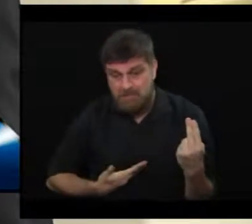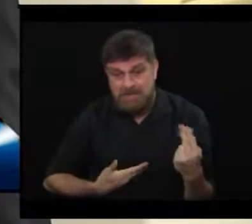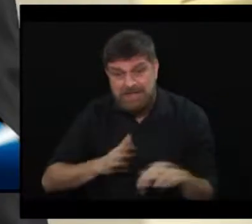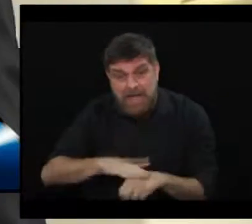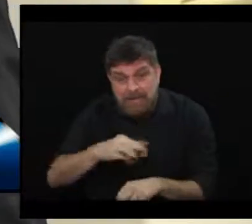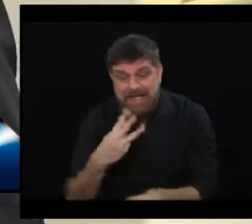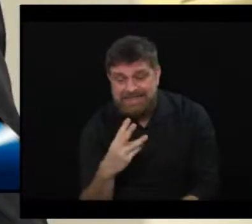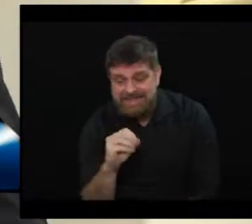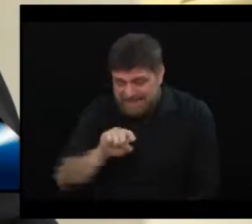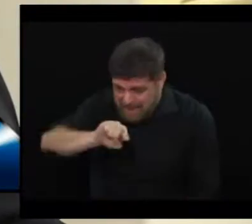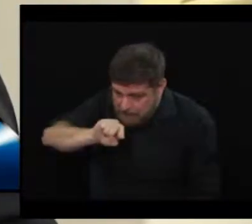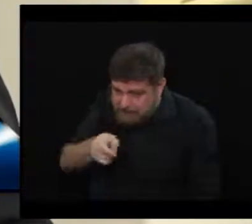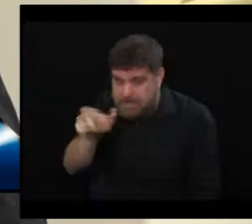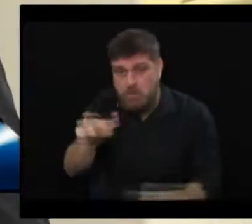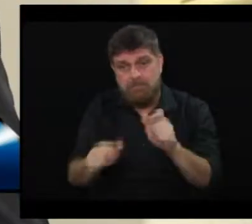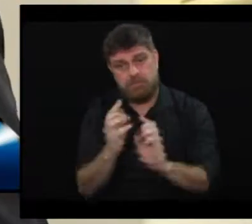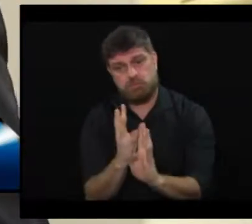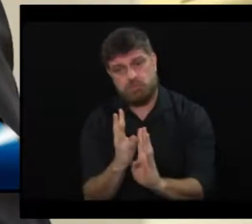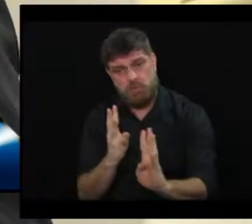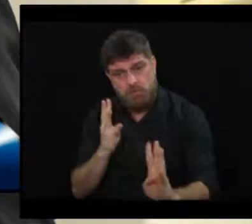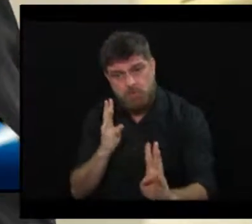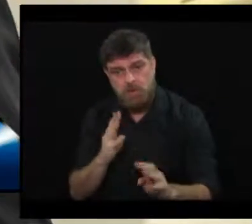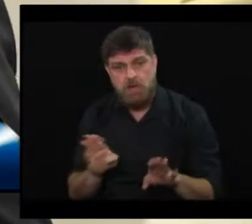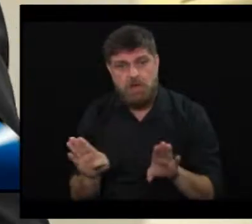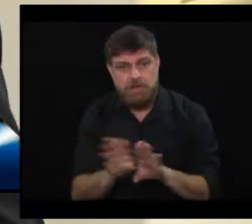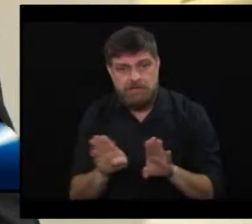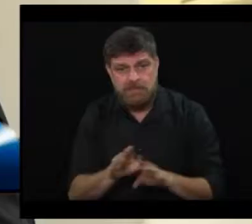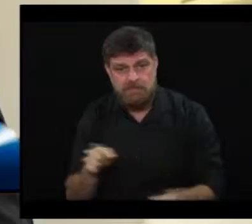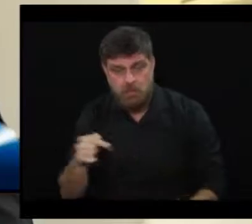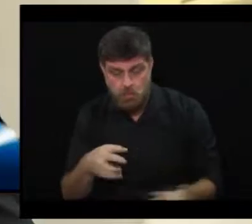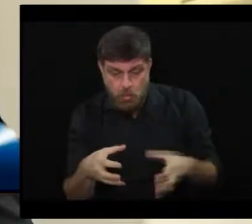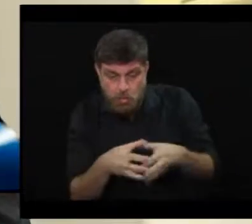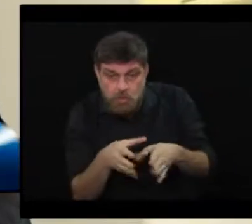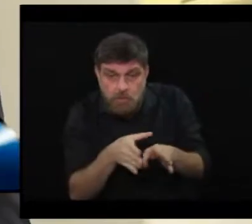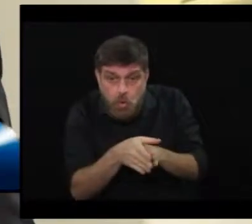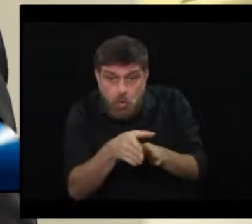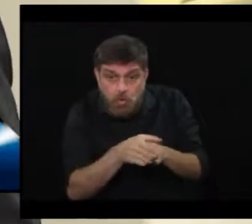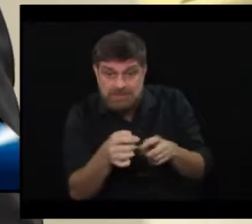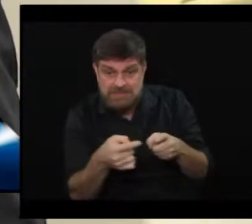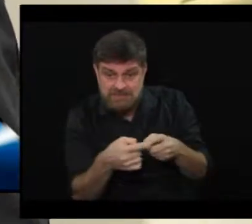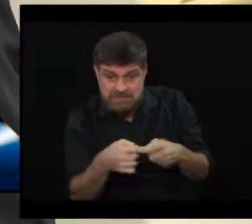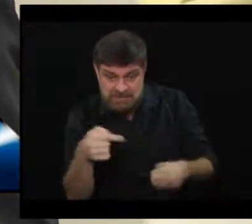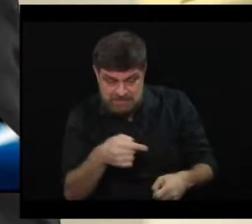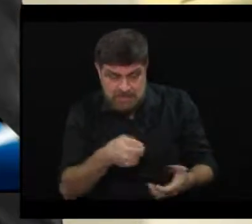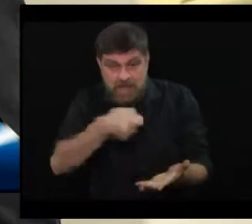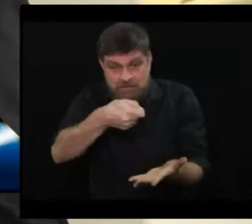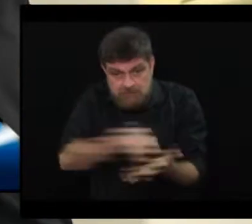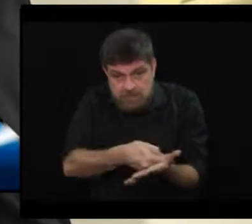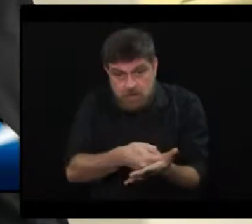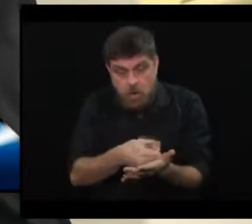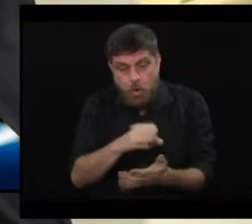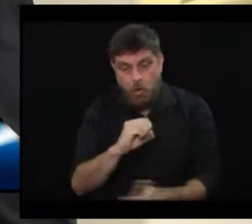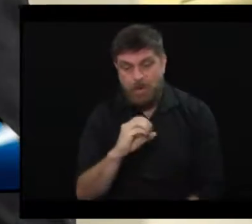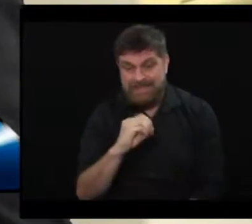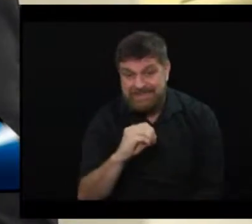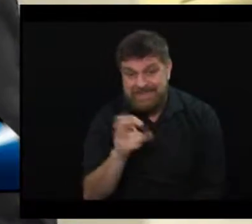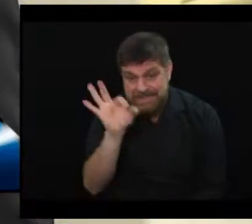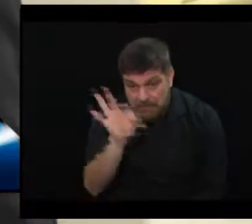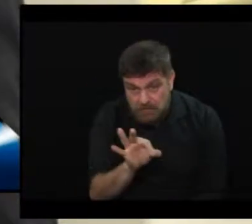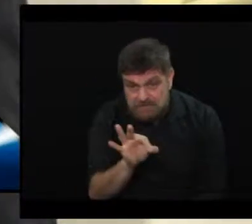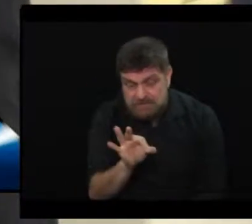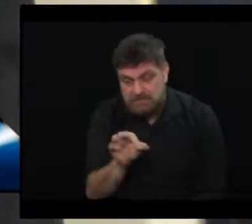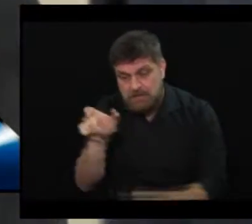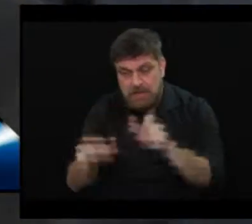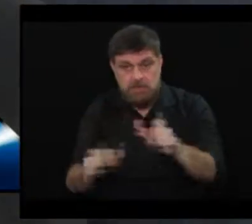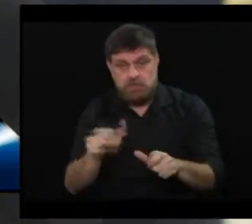pessoas, sendo que, segundo o próprio Conselho de Medicina diz que 80% ou até mais que